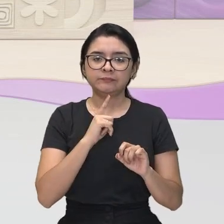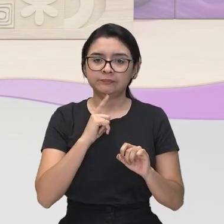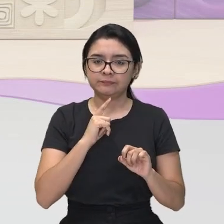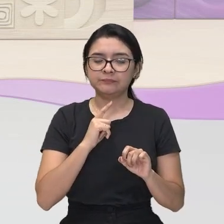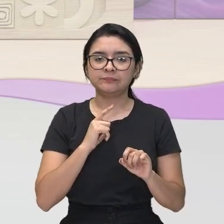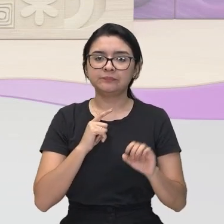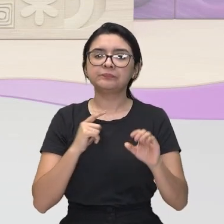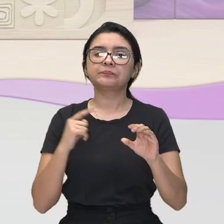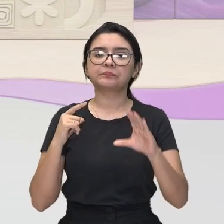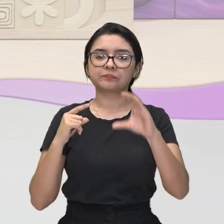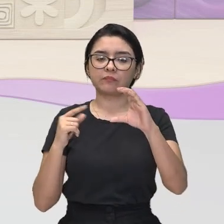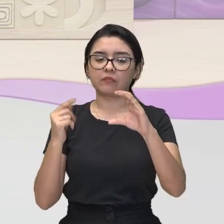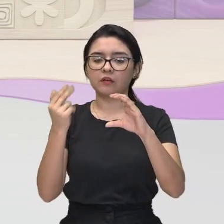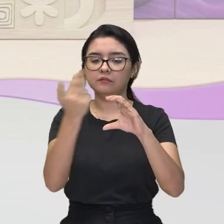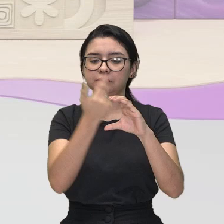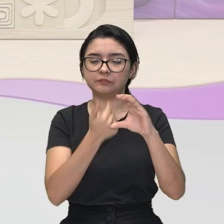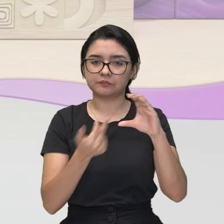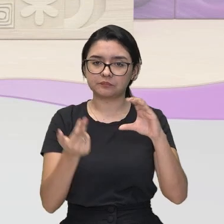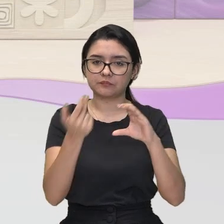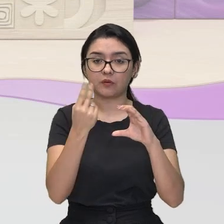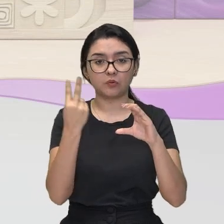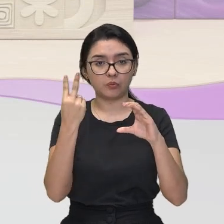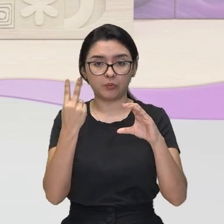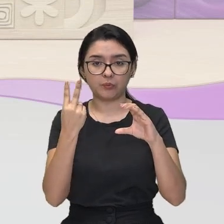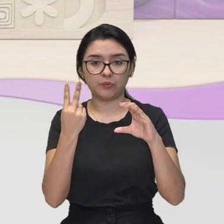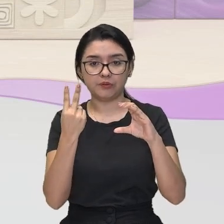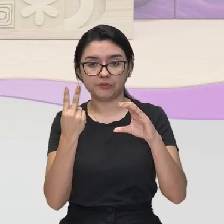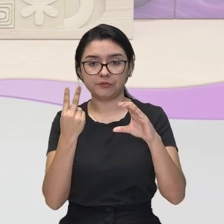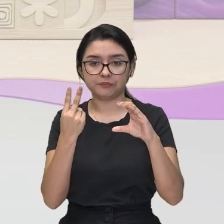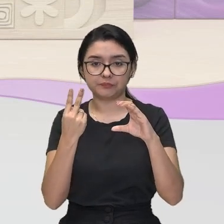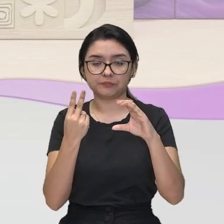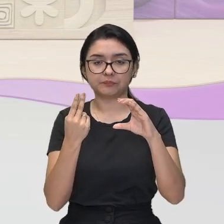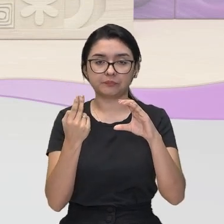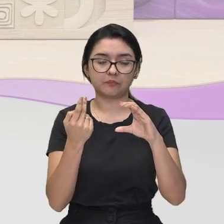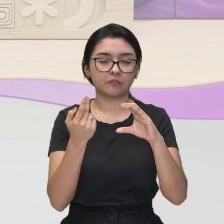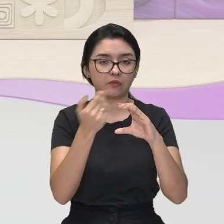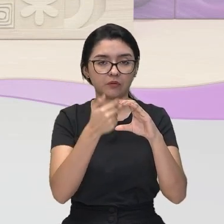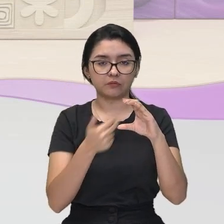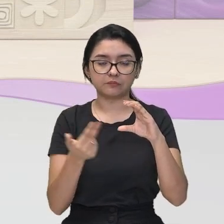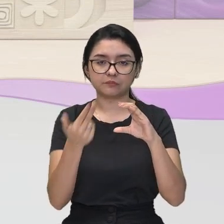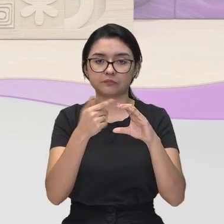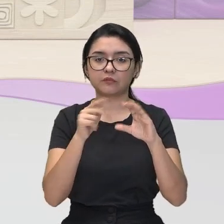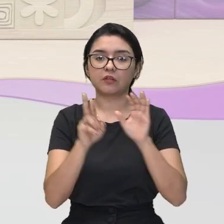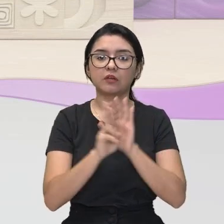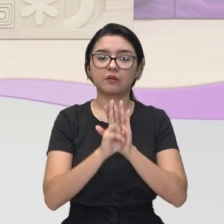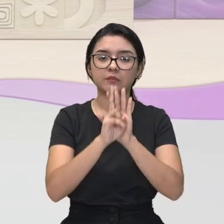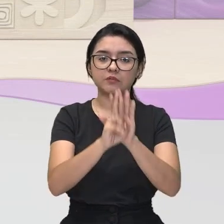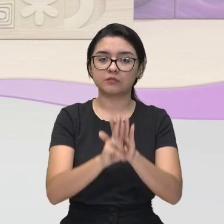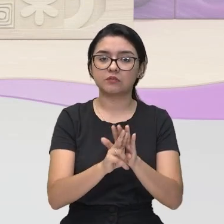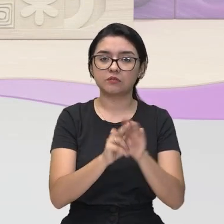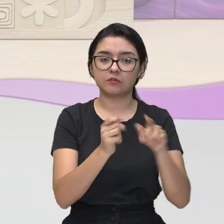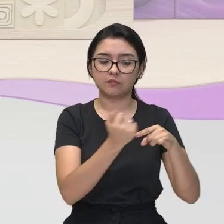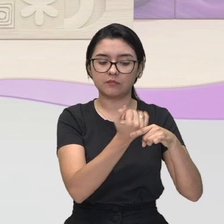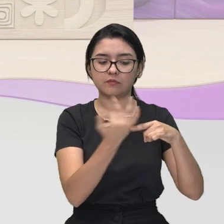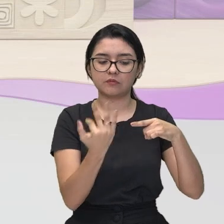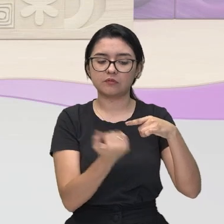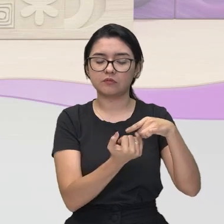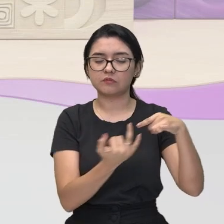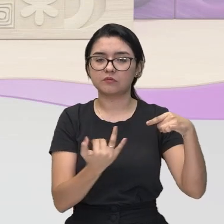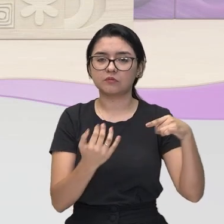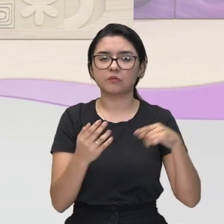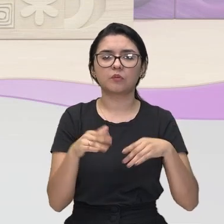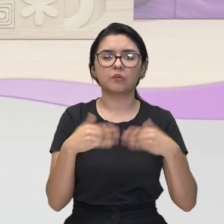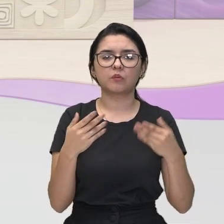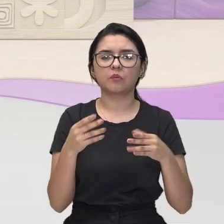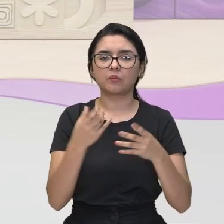duas partes. Tá legal? Temos aí duas partes pintadas. E dessas duas partes nós estamos representando em uma fração. Quantas partes o todo está